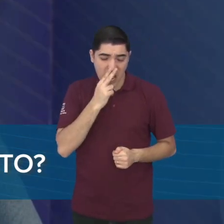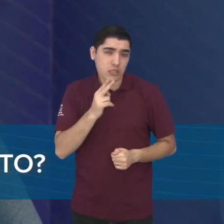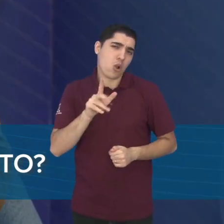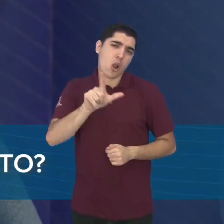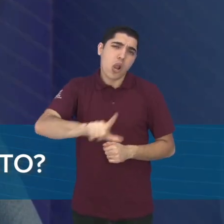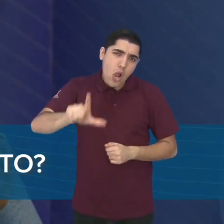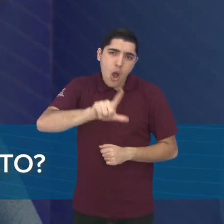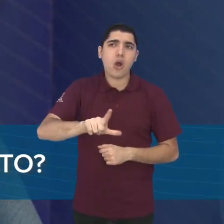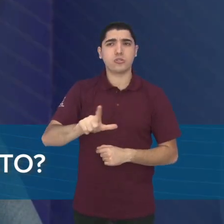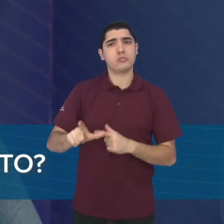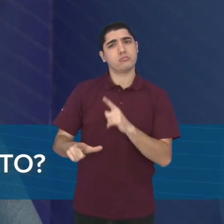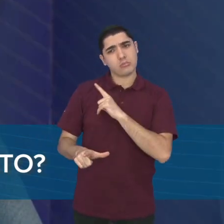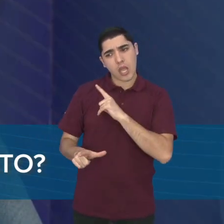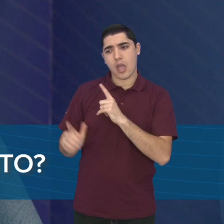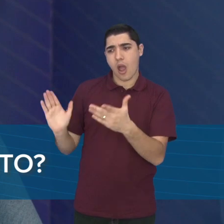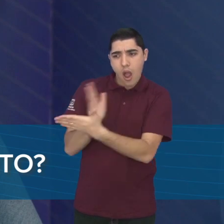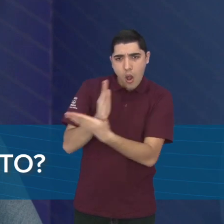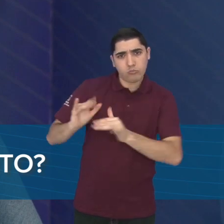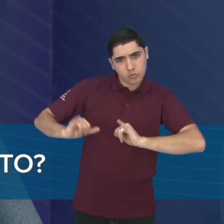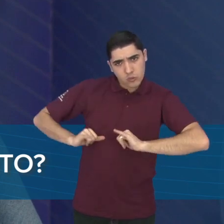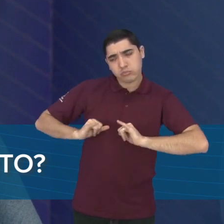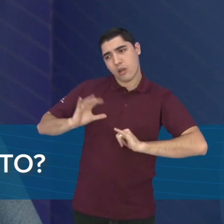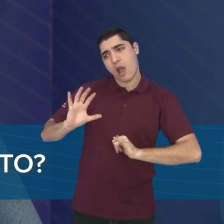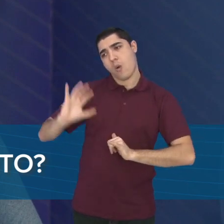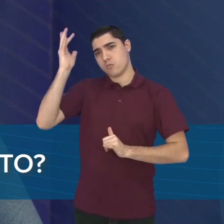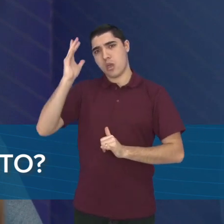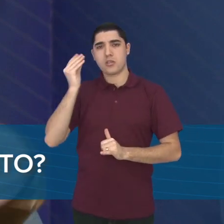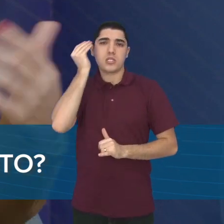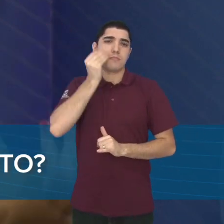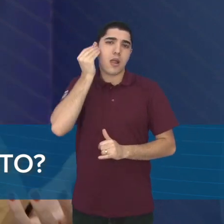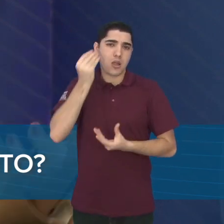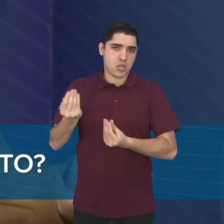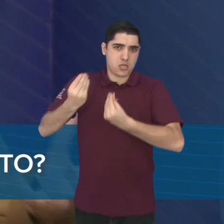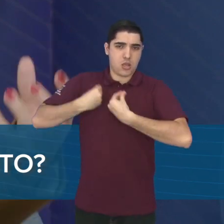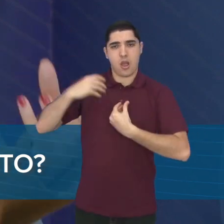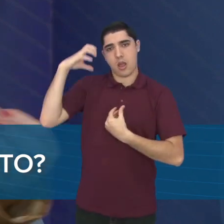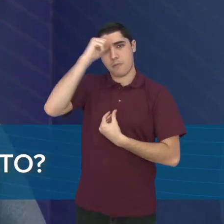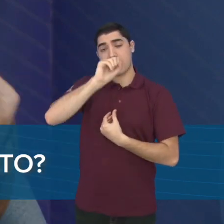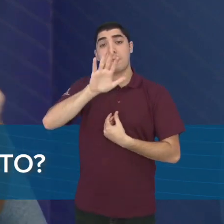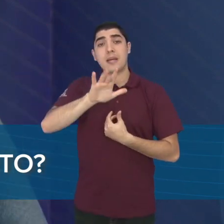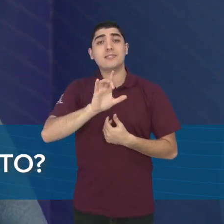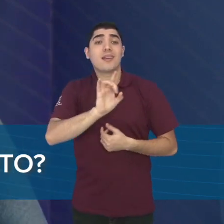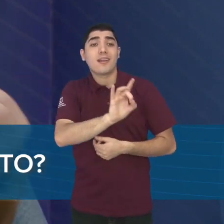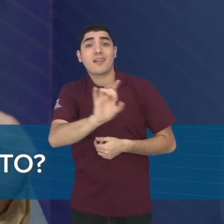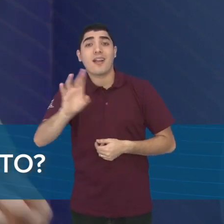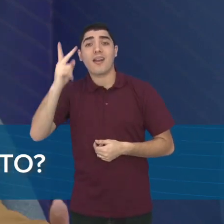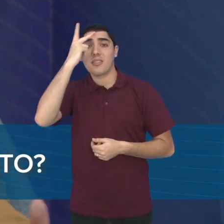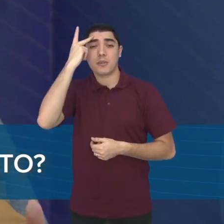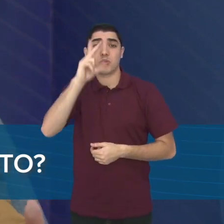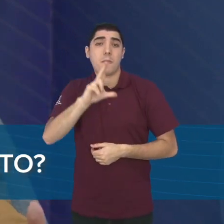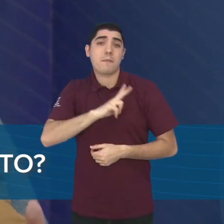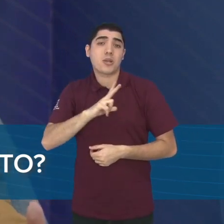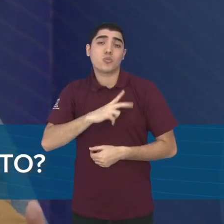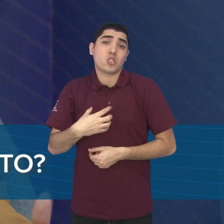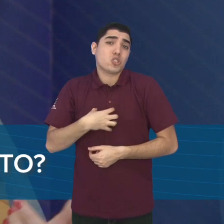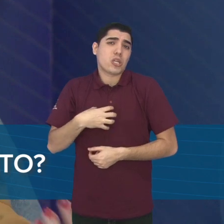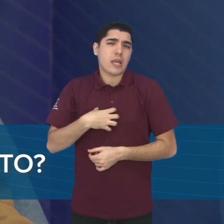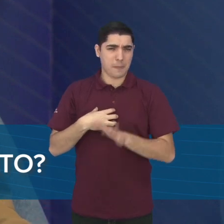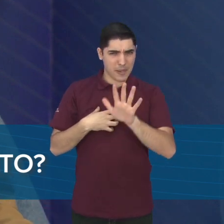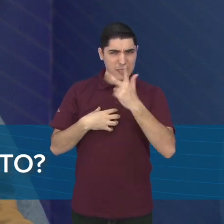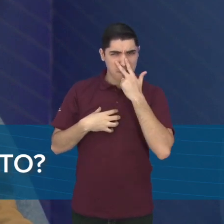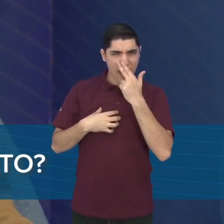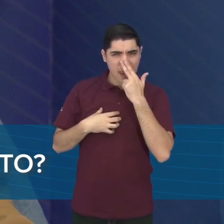uma lição, às vezes de uma coisa ou outra, mas pode-se dizer que é tudo? É muito particular também, mas é assim, soa um